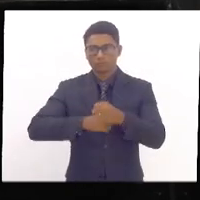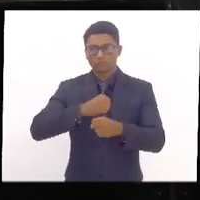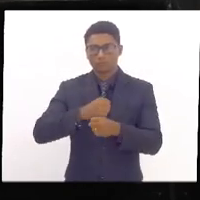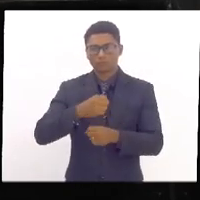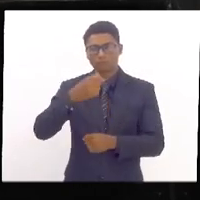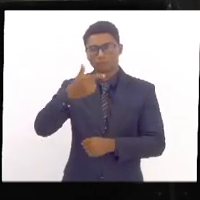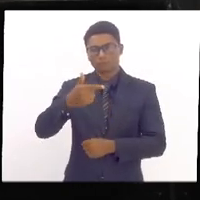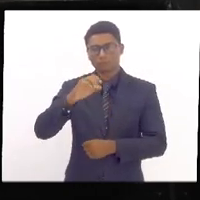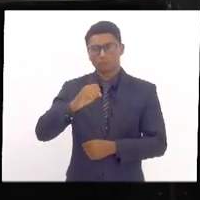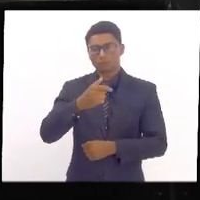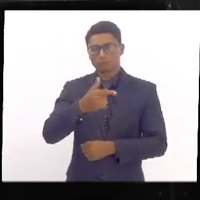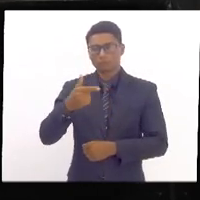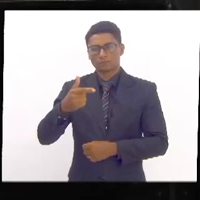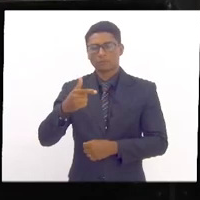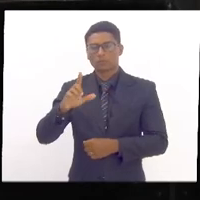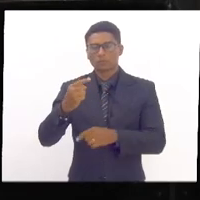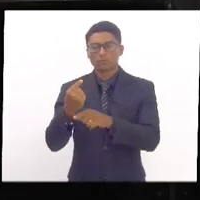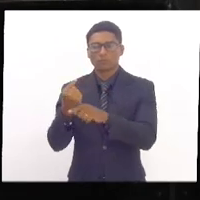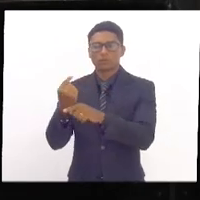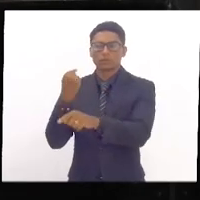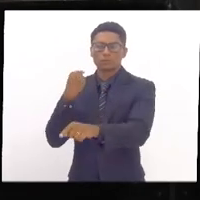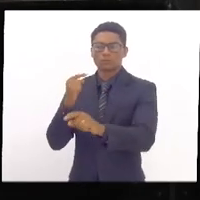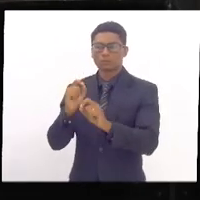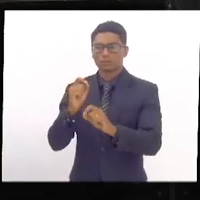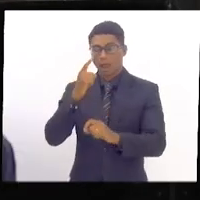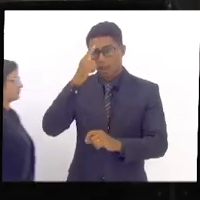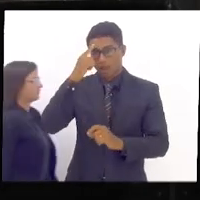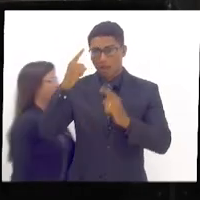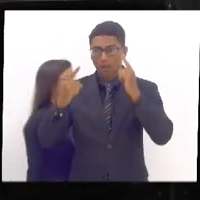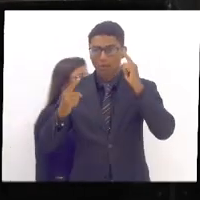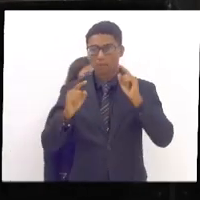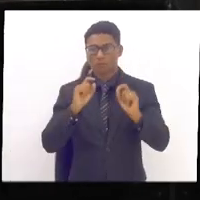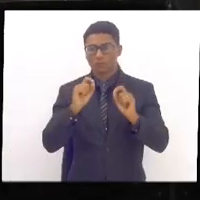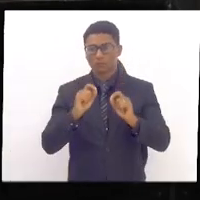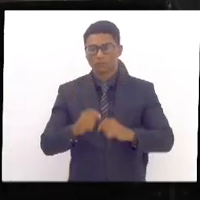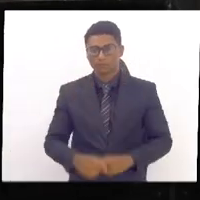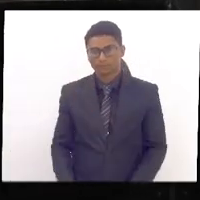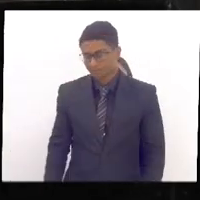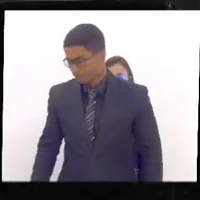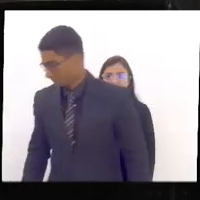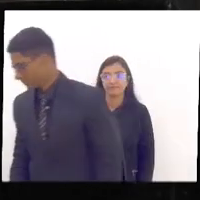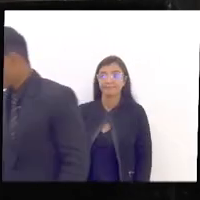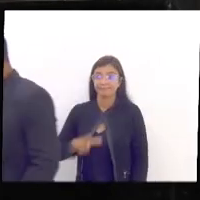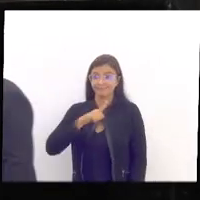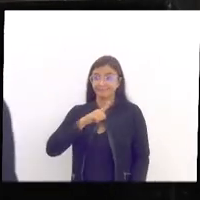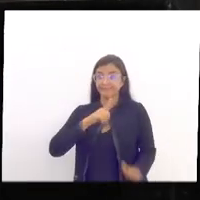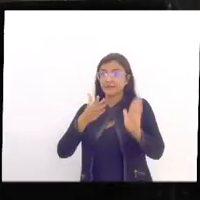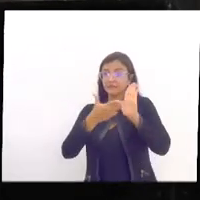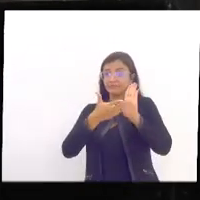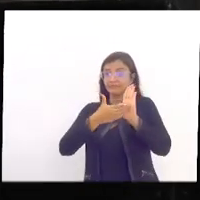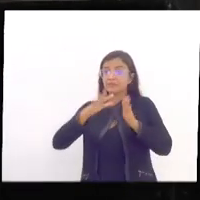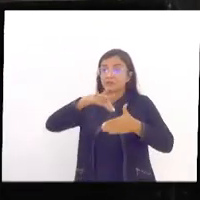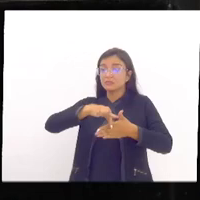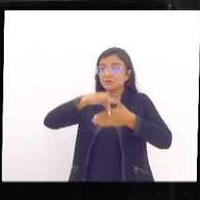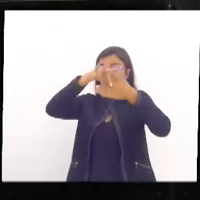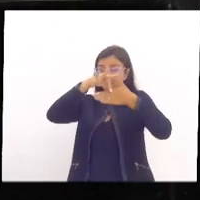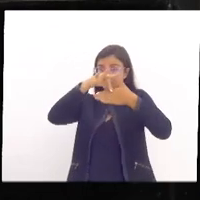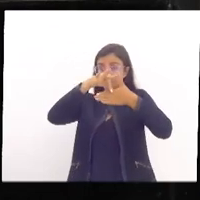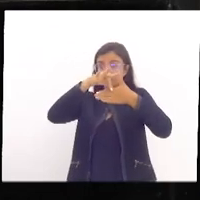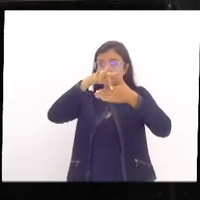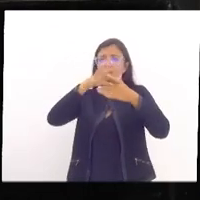eu queria retornar no tempo para lembrar que essa casa exerceu um papel de liderança